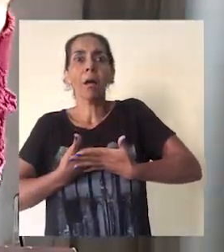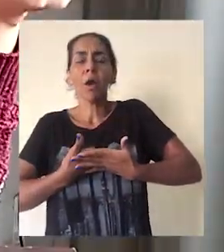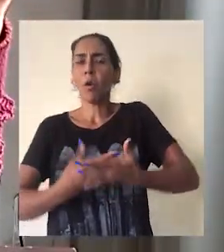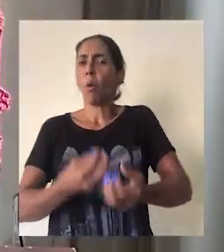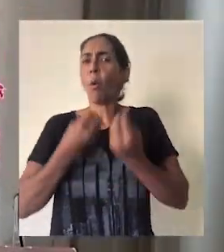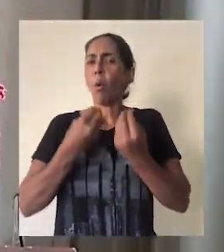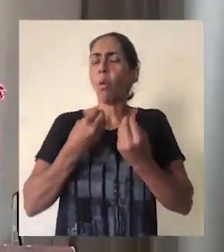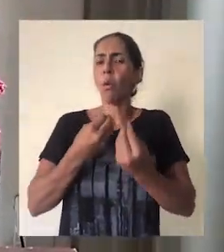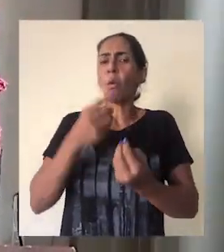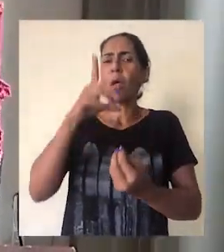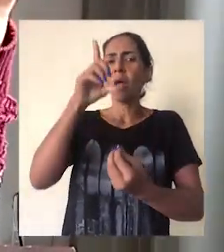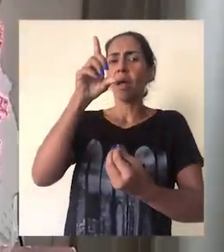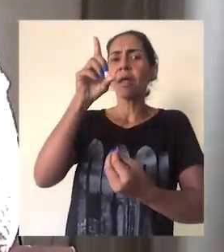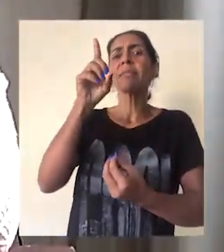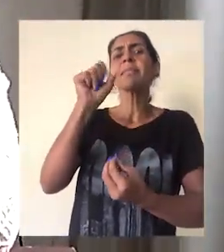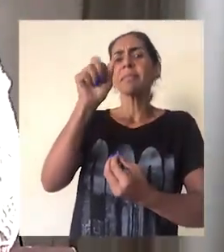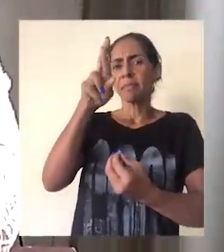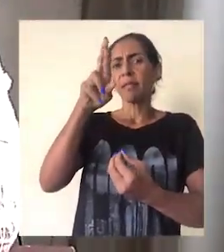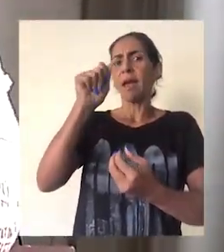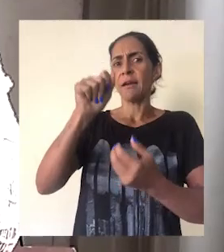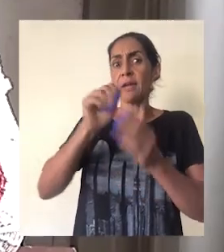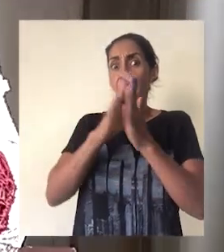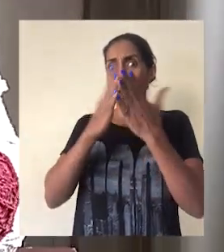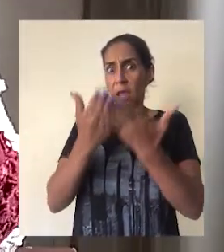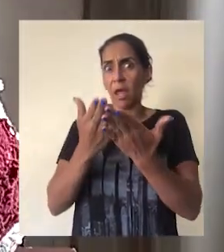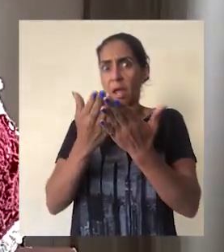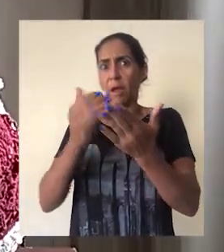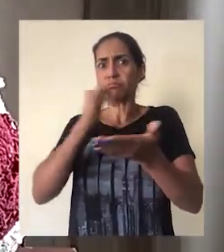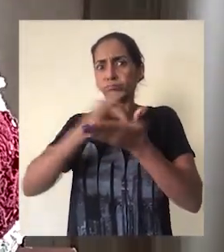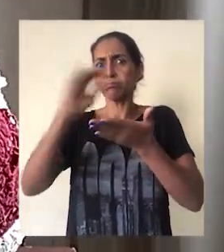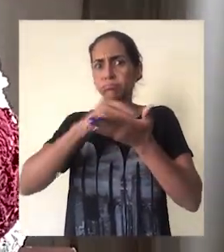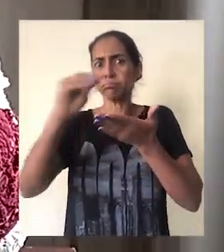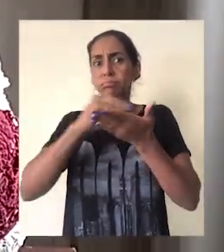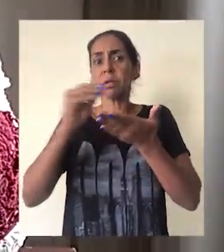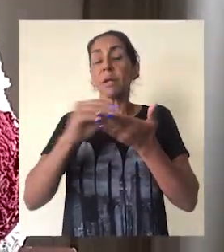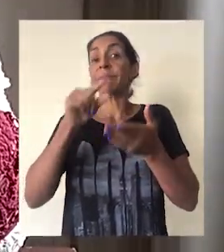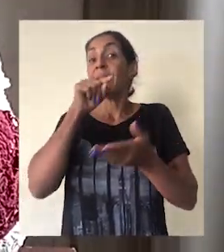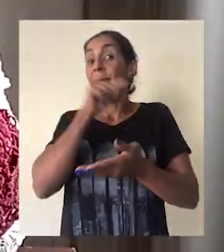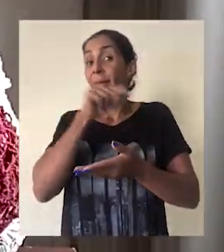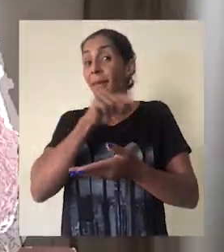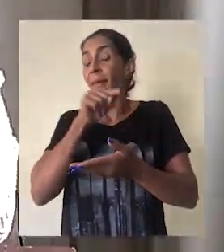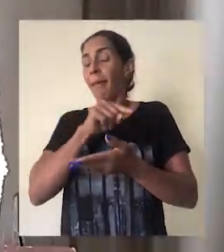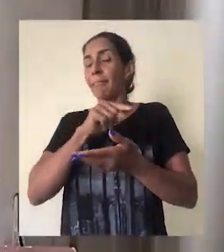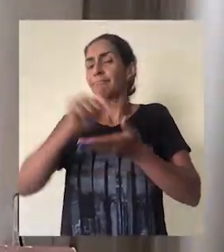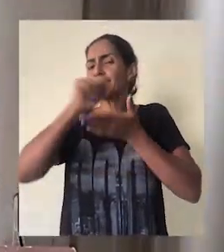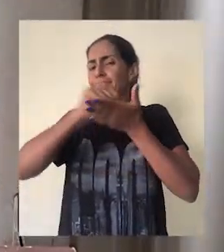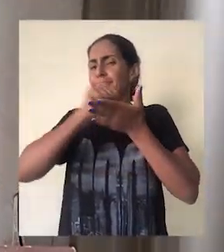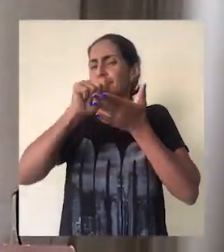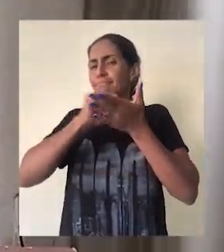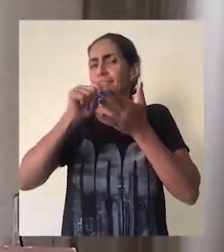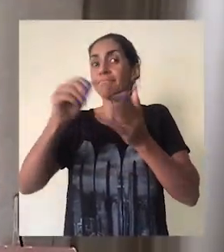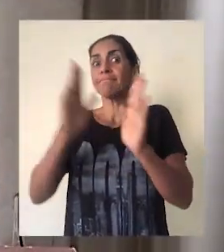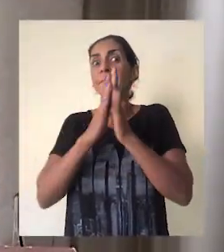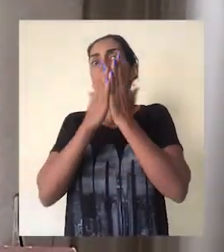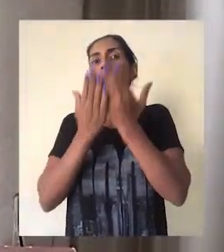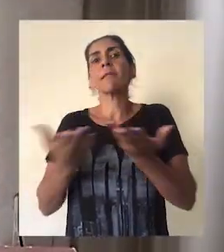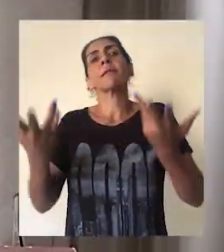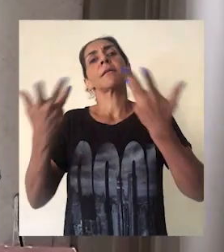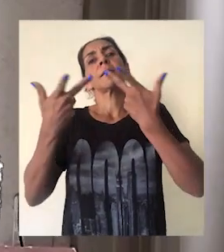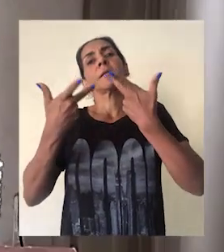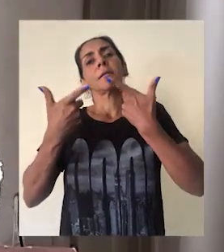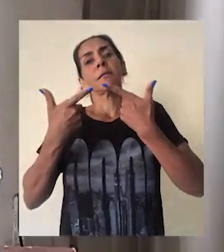da Darkseid com essa edição, que é isso aqui, ó, a Galeria Sangrenta. Vou mostrar para vocês o que é a